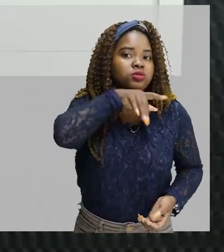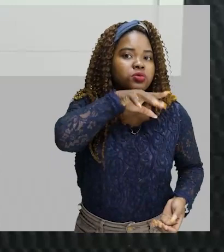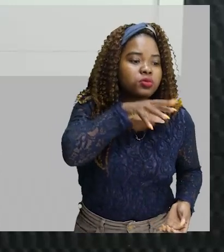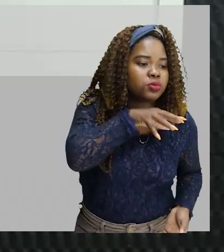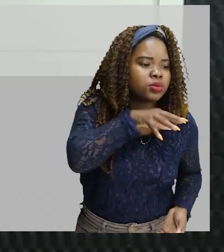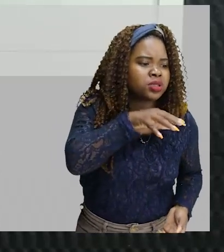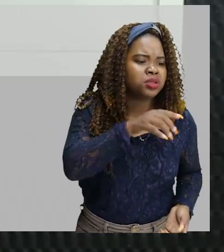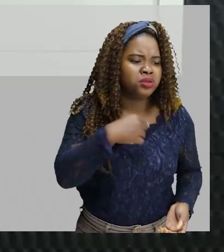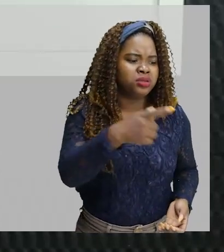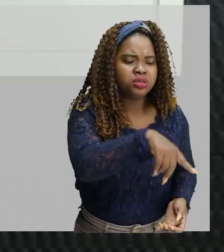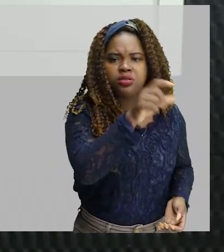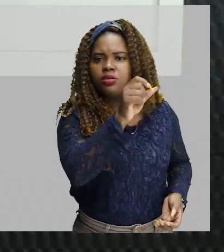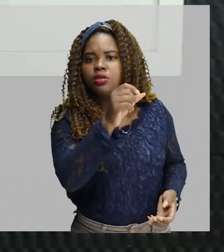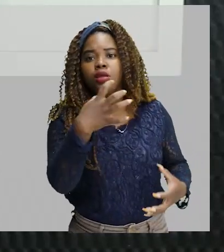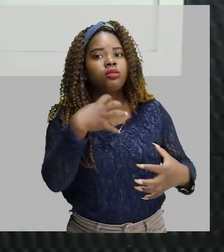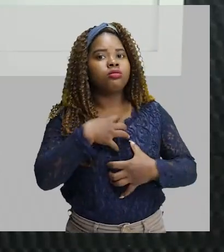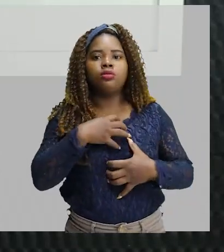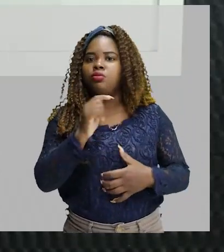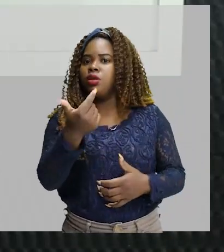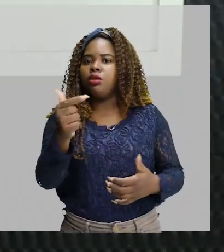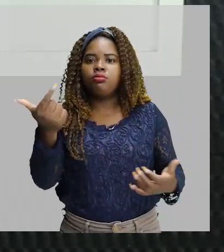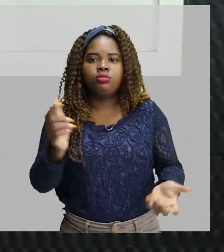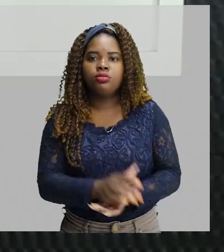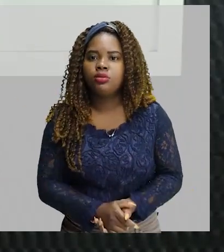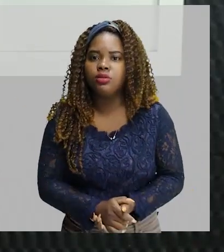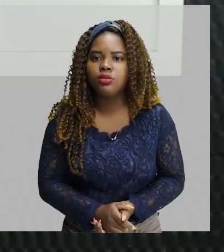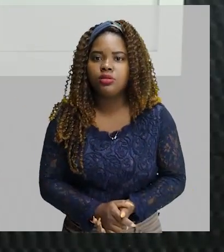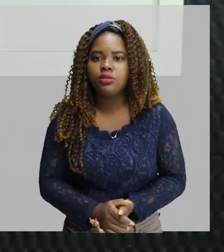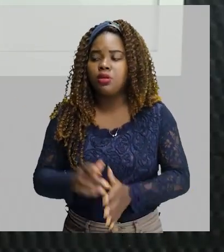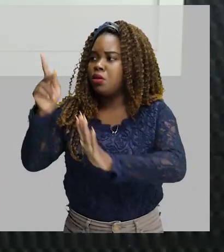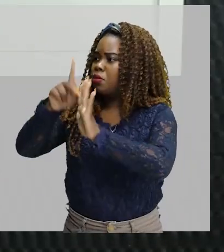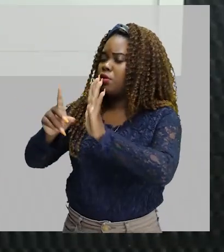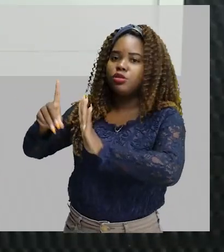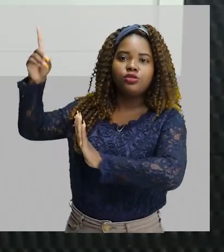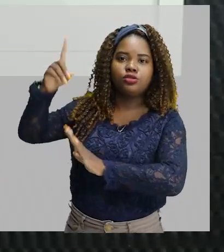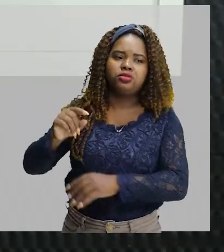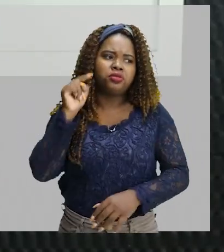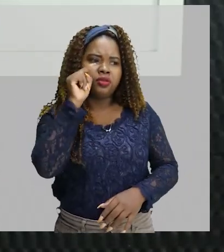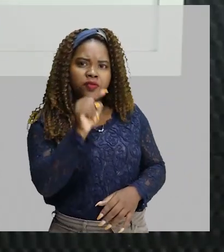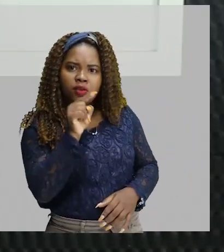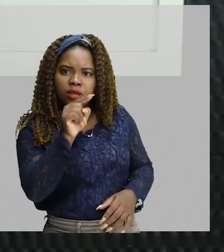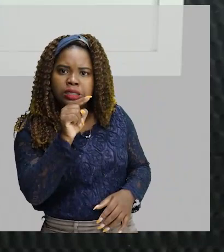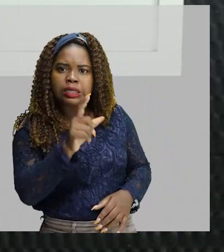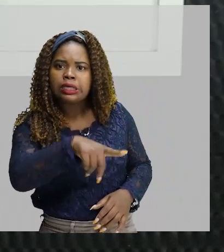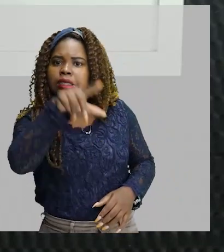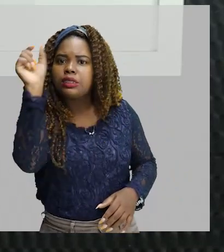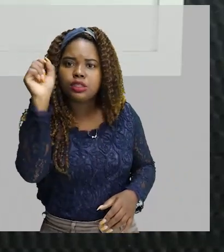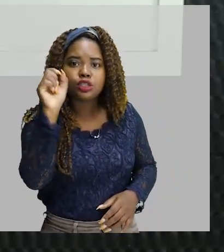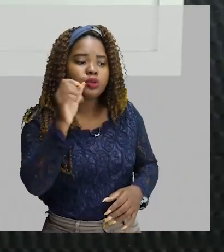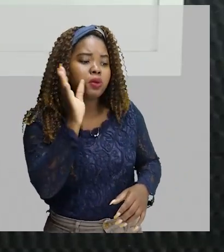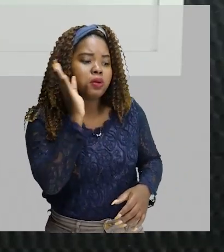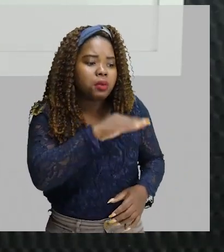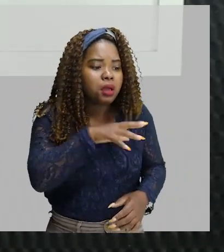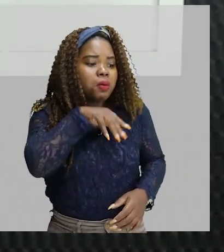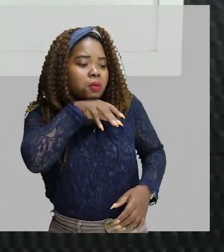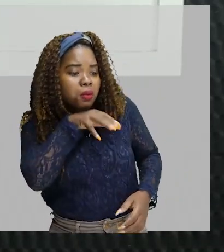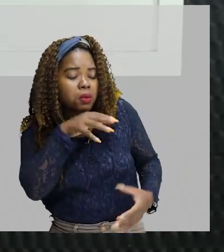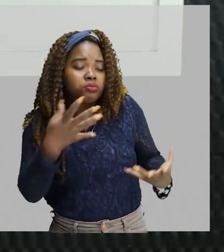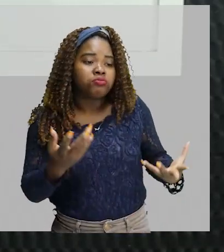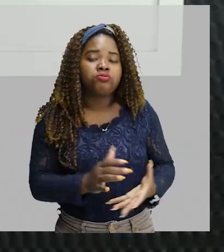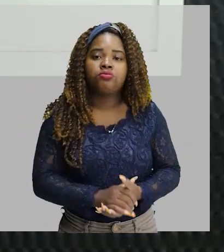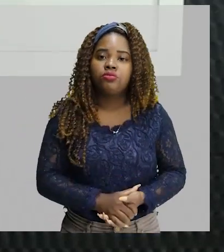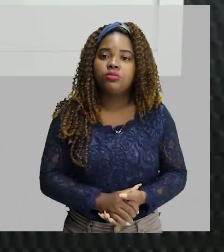nenhum. Não é um projeto de Deus que você escolha o mal. E aqui, mais uma vez, a patrística